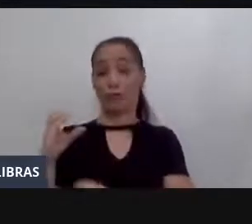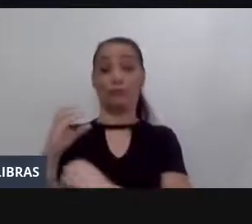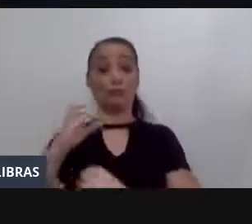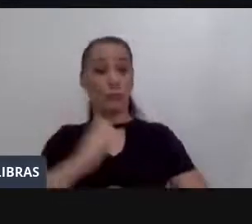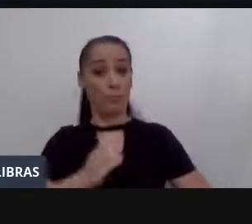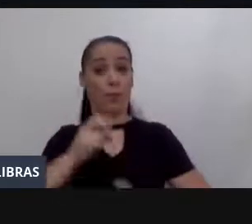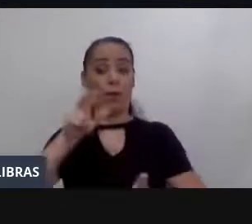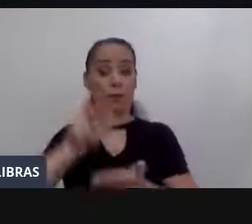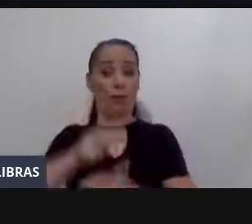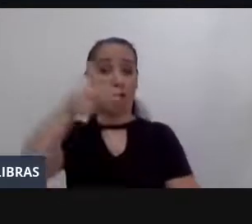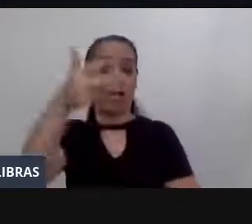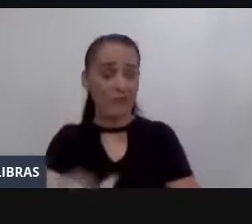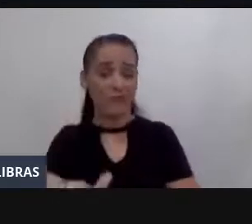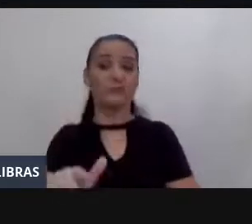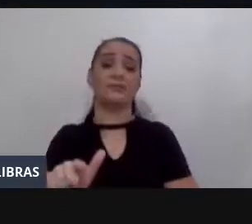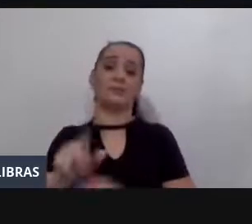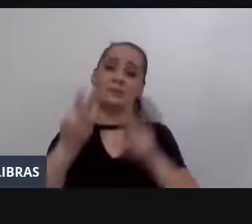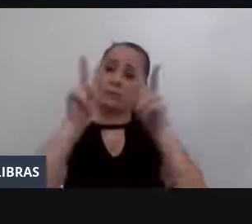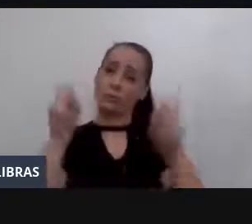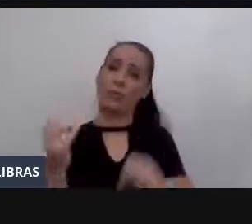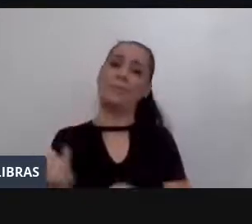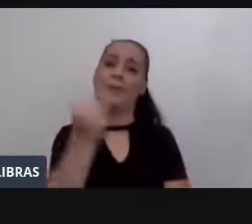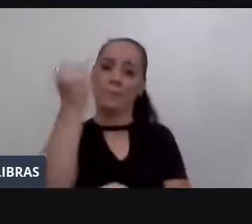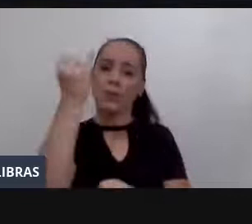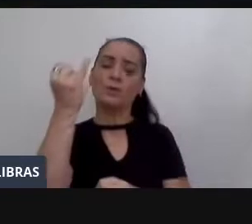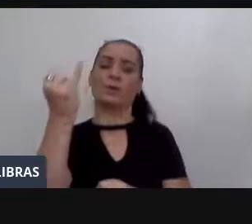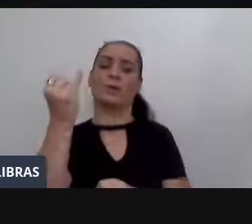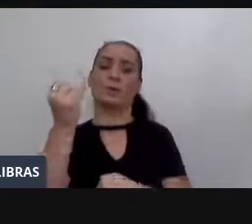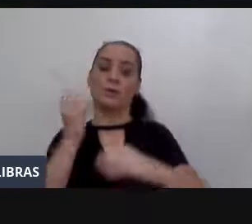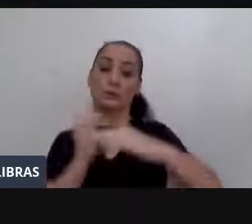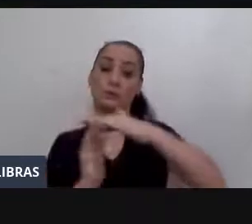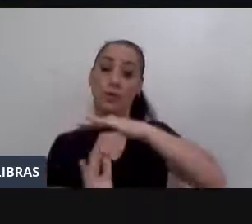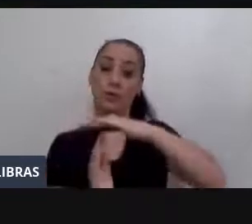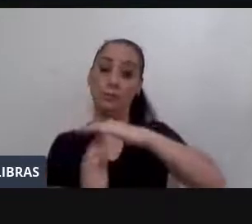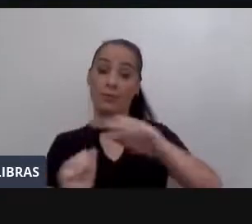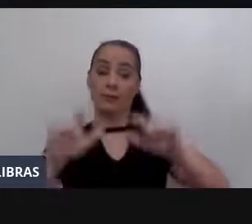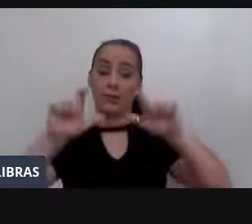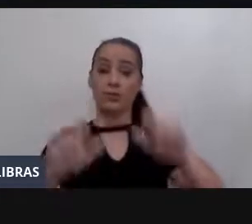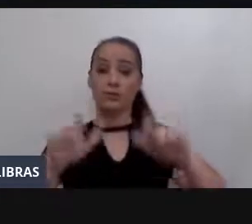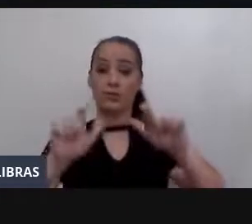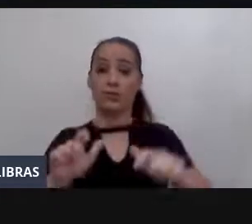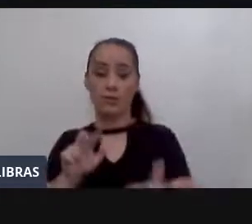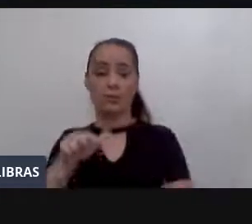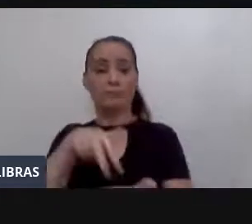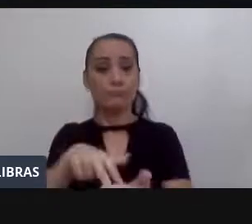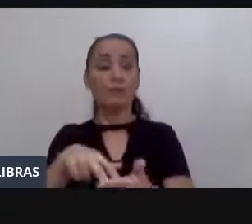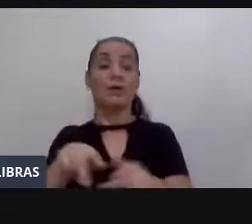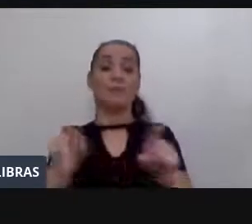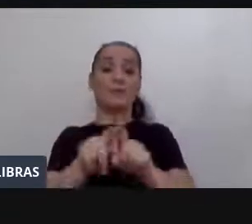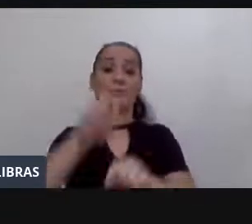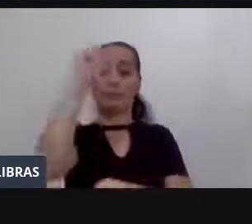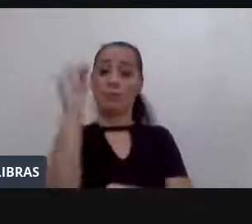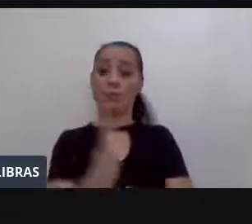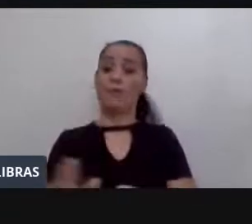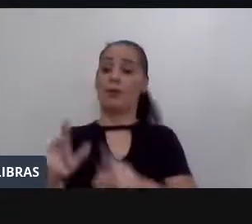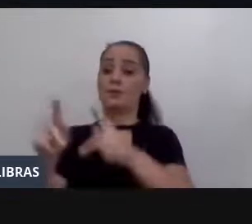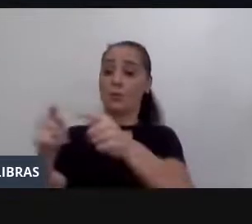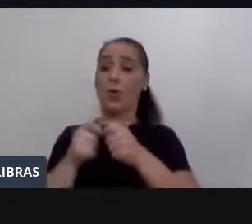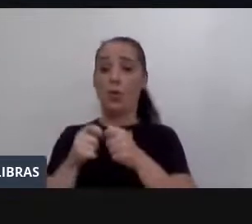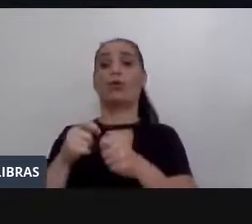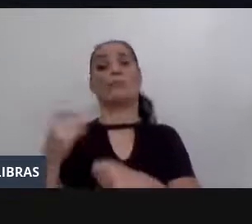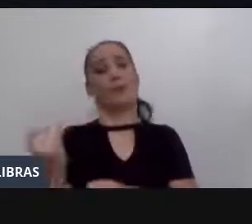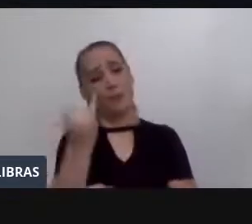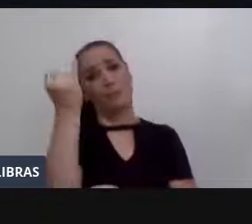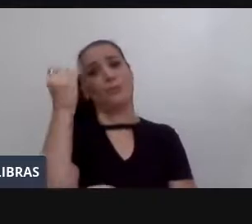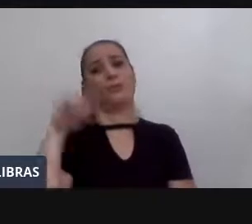importantíssimo para a integração local dos imigrantes, mas também para a nossa economia, para o Brasil. A gente precisa da revalidação do